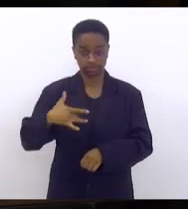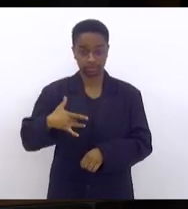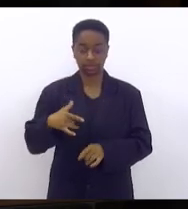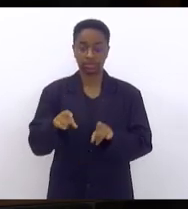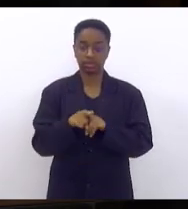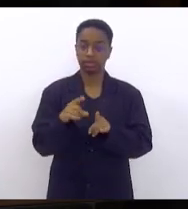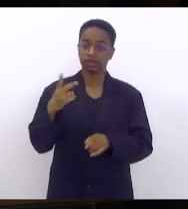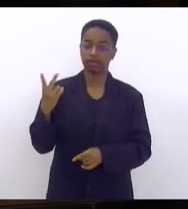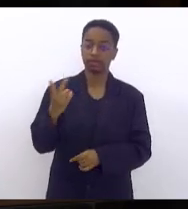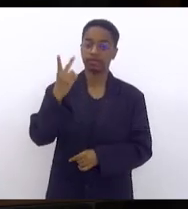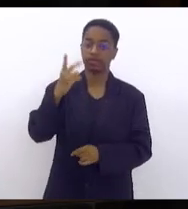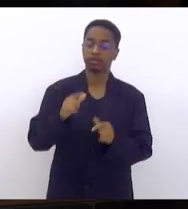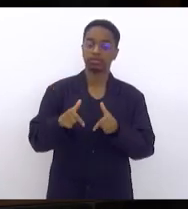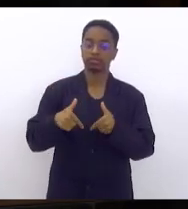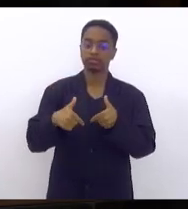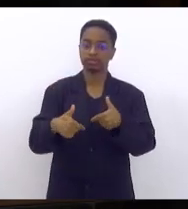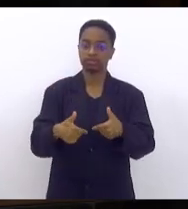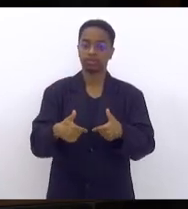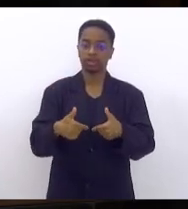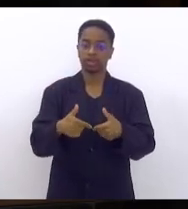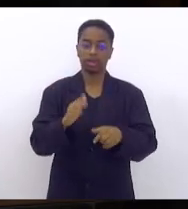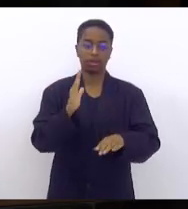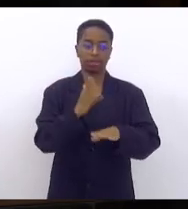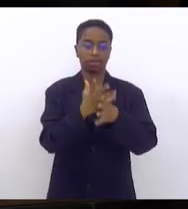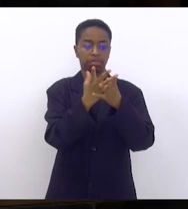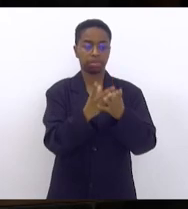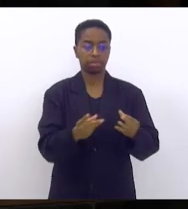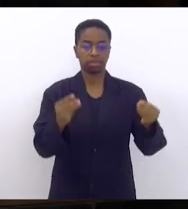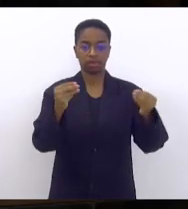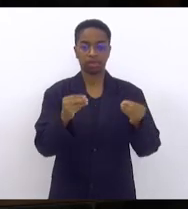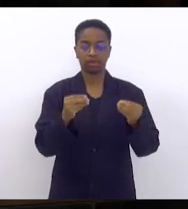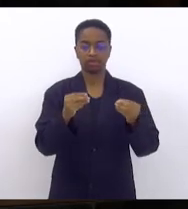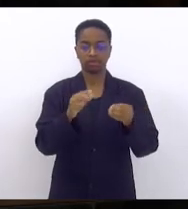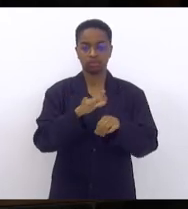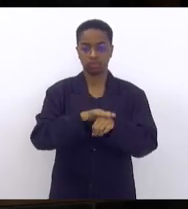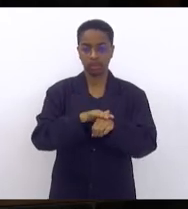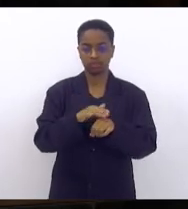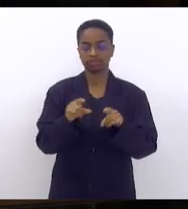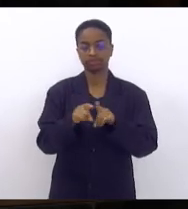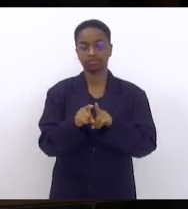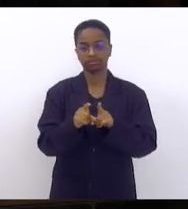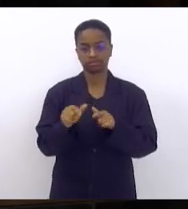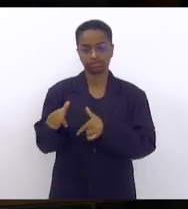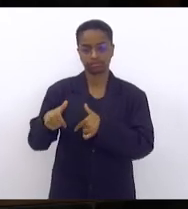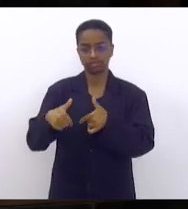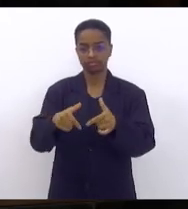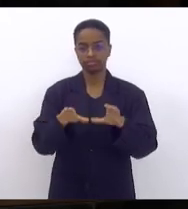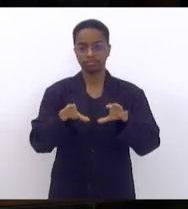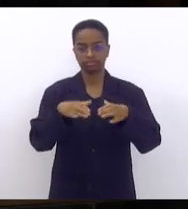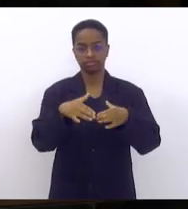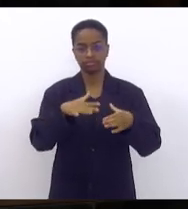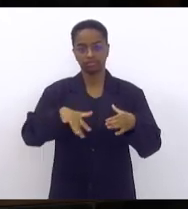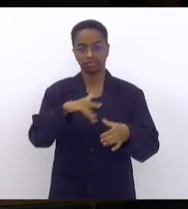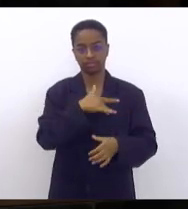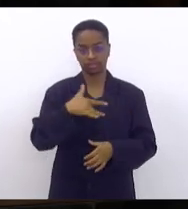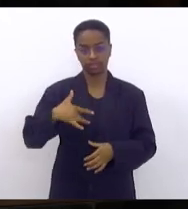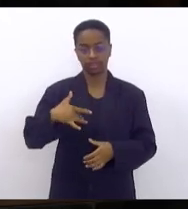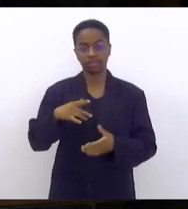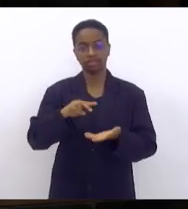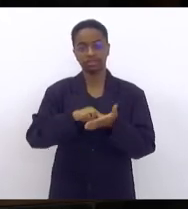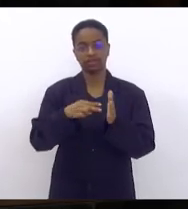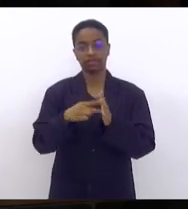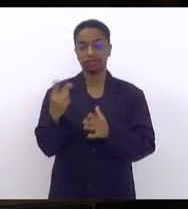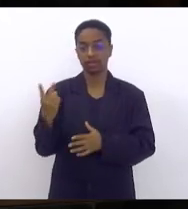valorizar o agente de combate a endemias, valorizar o agente comunitário de saúde, é valorizar o contribuinte,